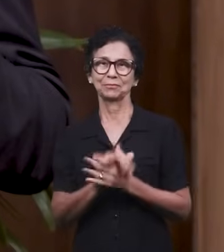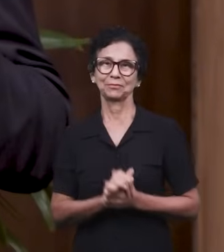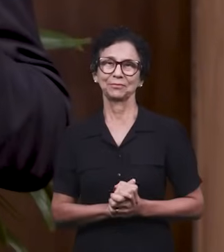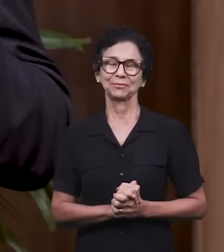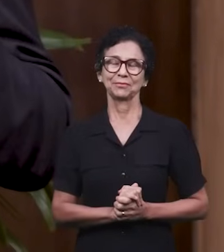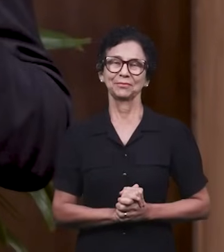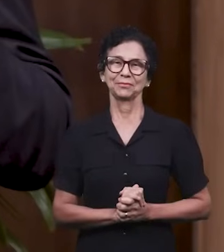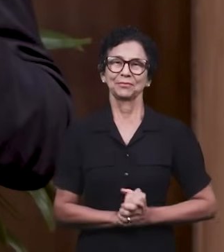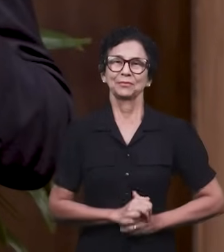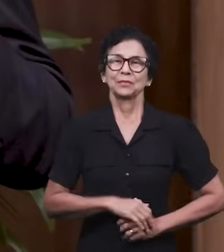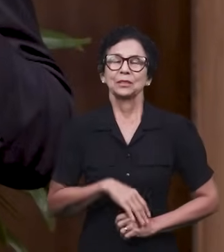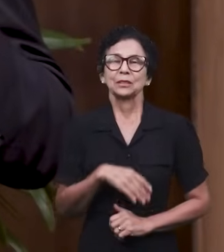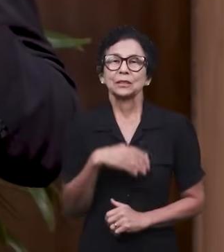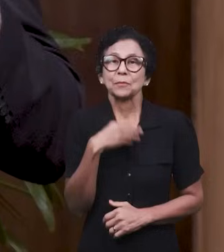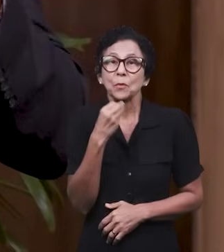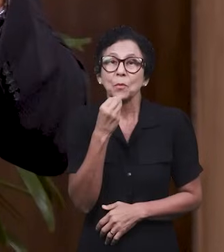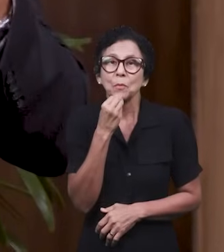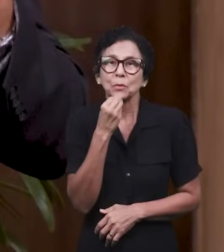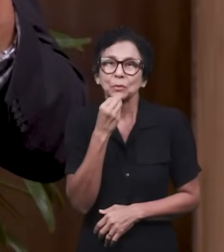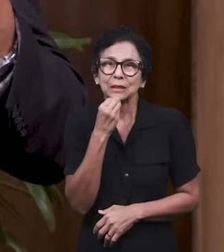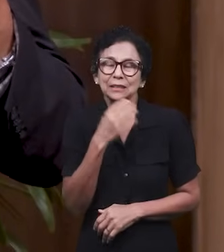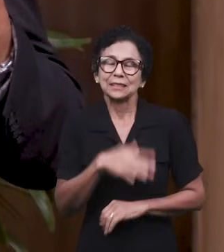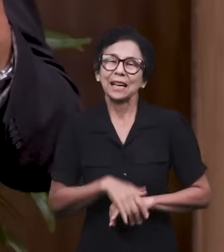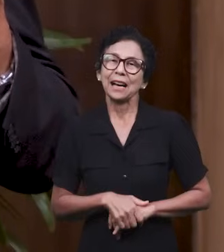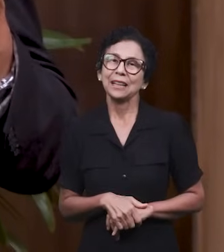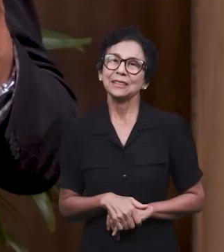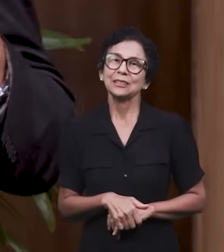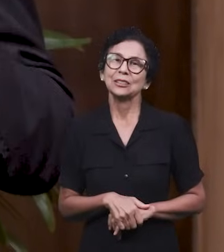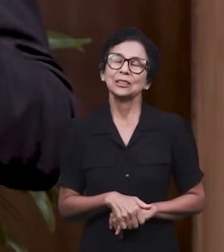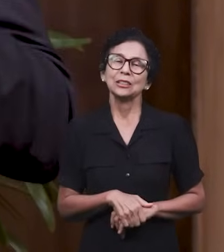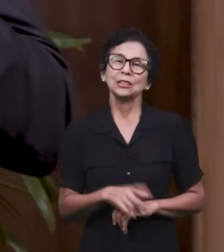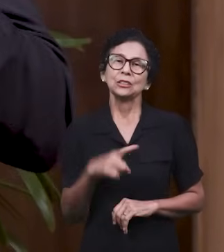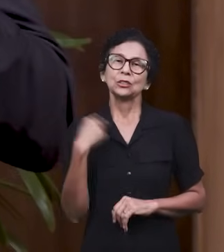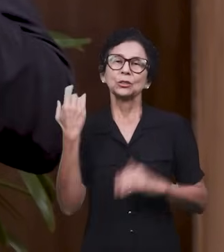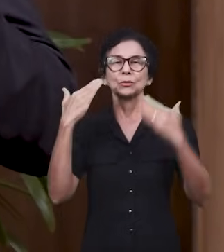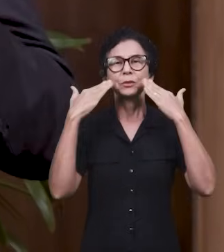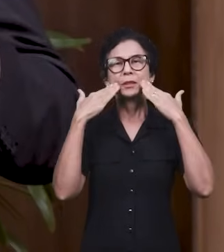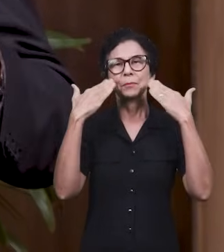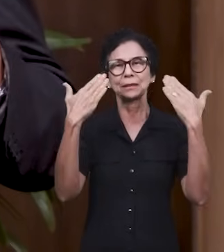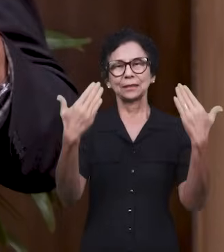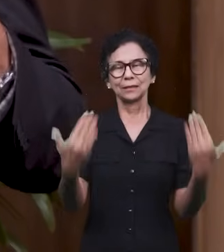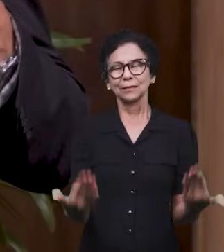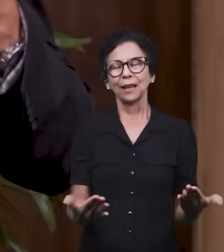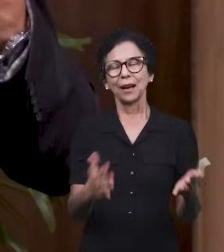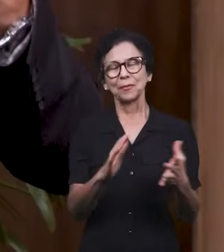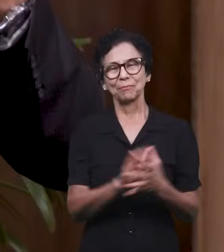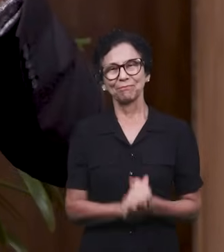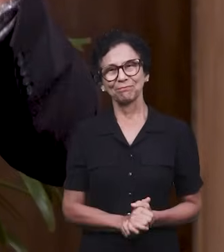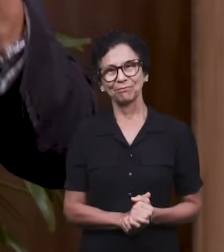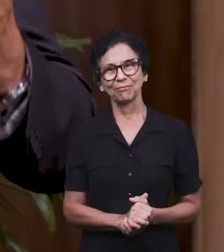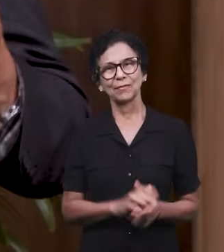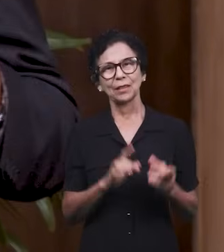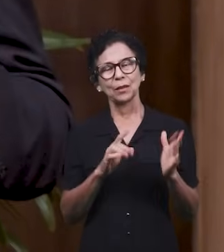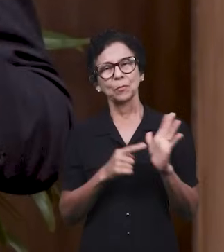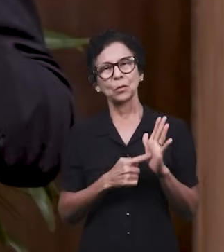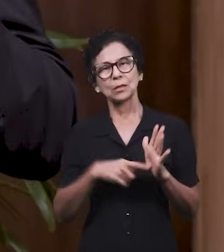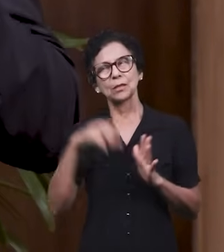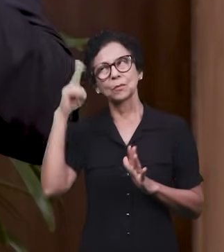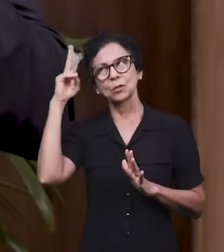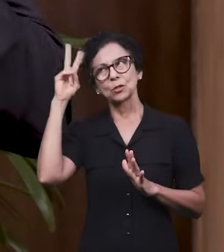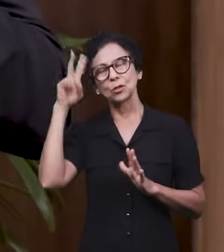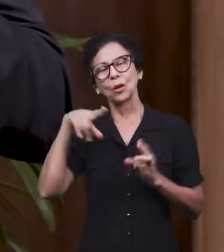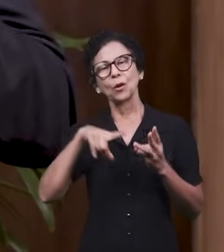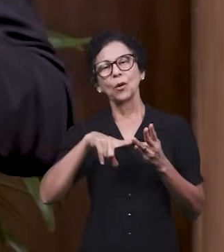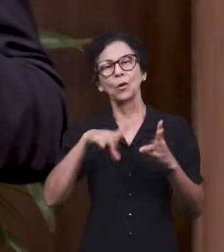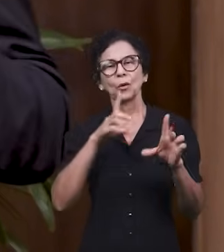oportunidade de dizer quem somos, evidenciando a nossa história, a doutrina que